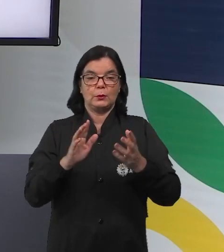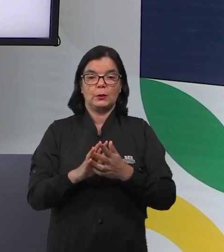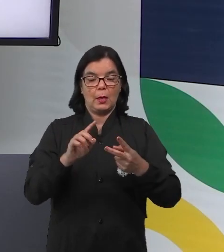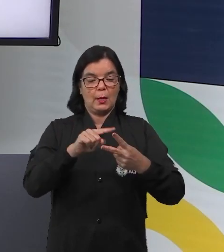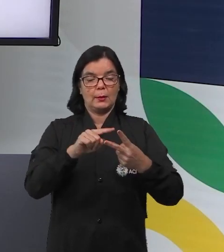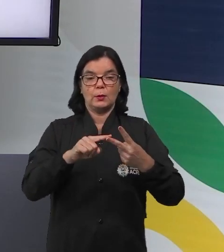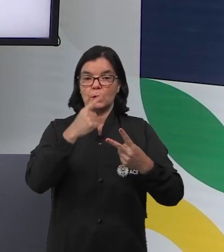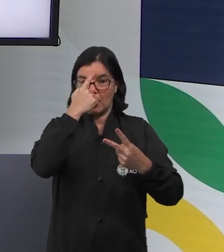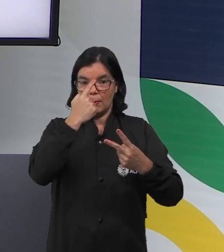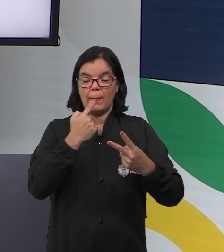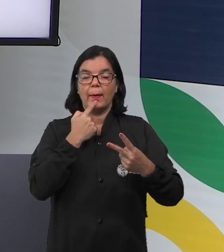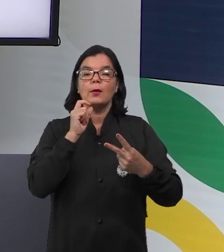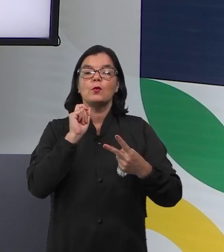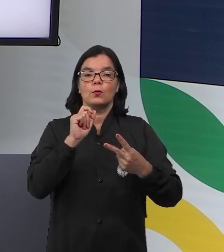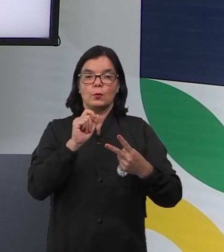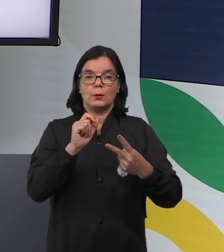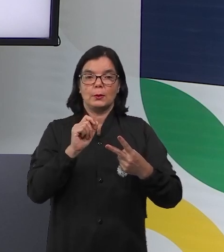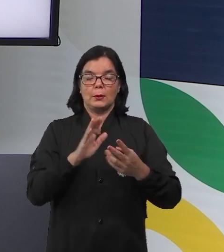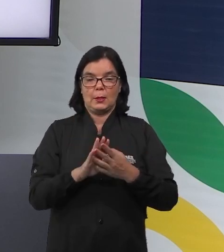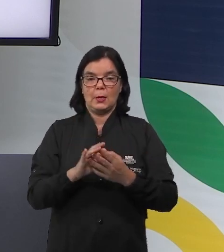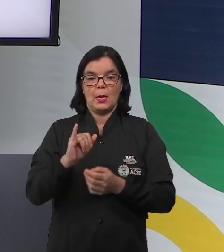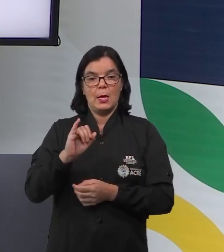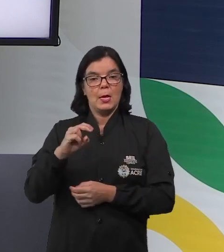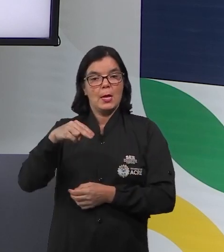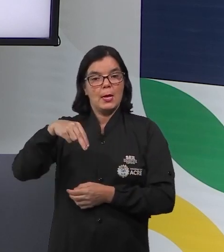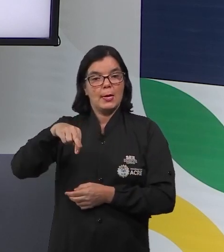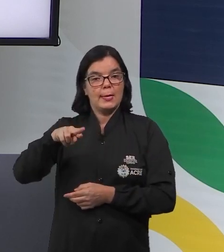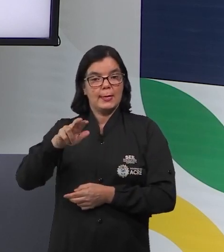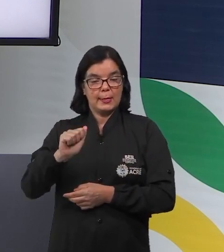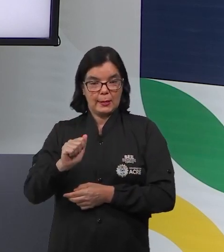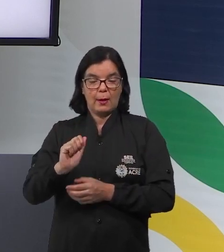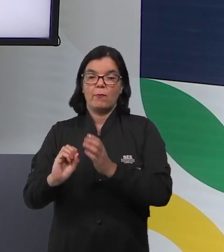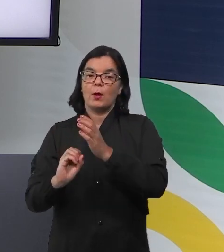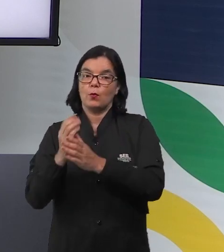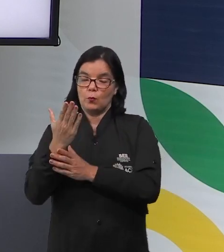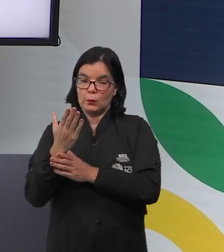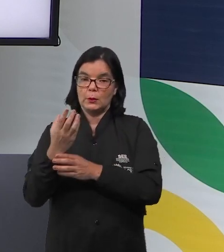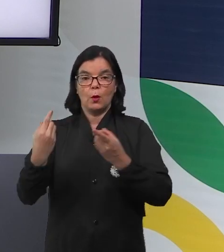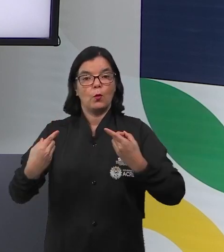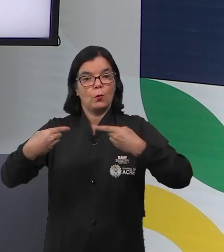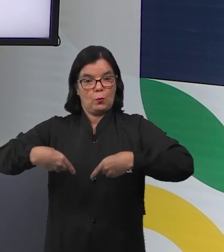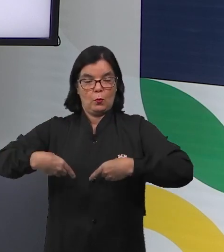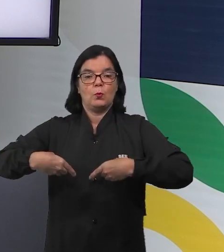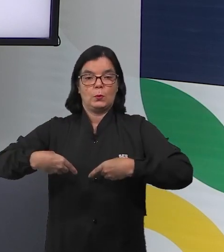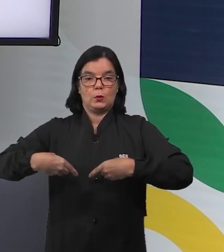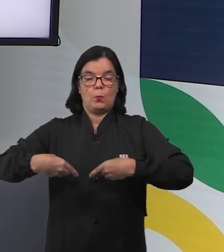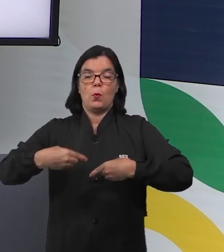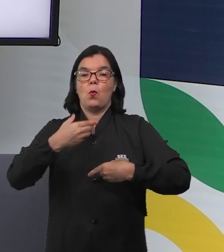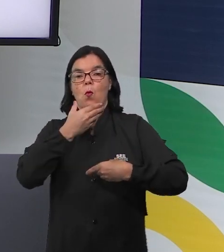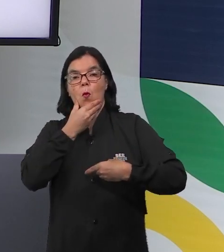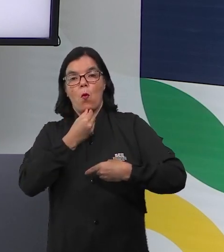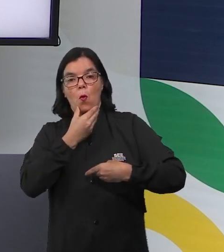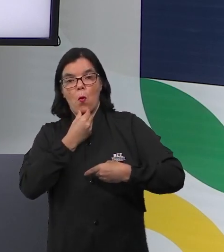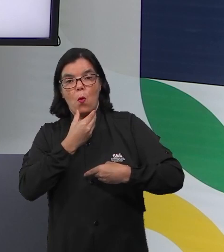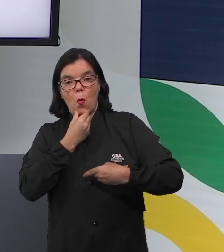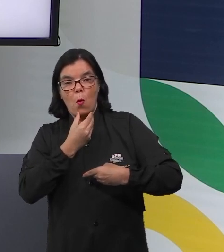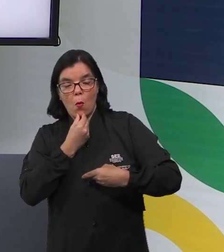duas competições é o quê? É que na intraespecífica vai ocorrer a competição por parceiro sexual.